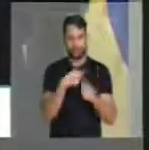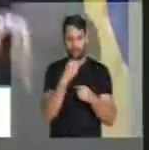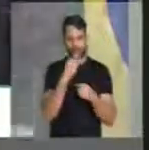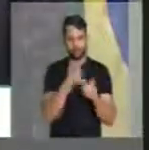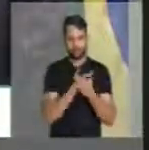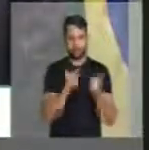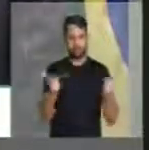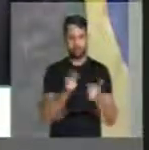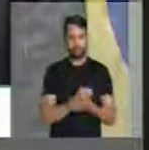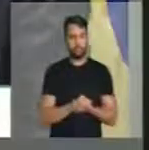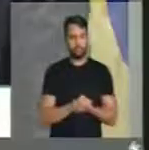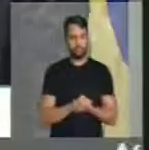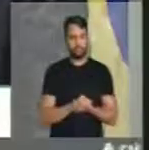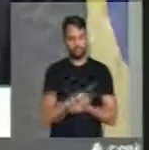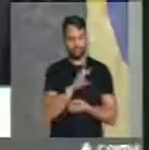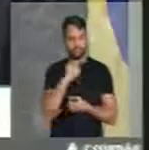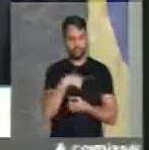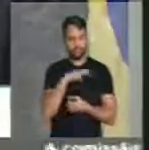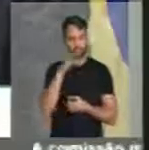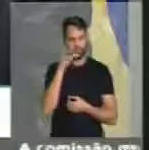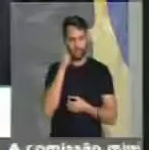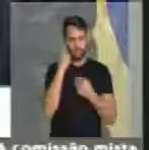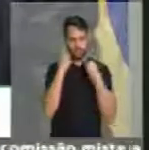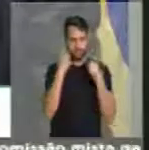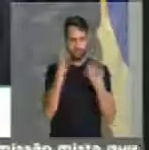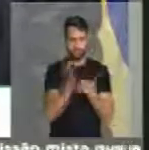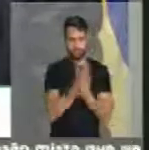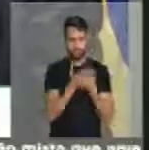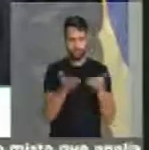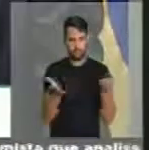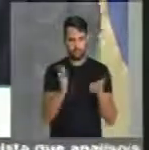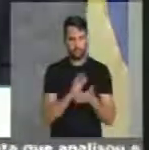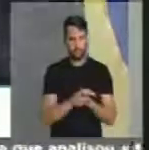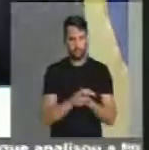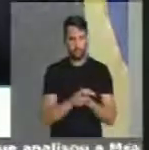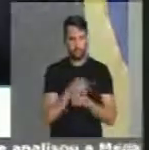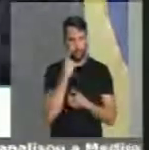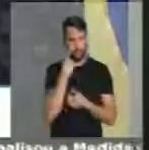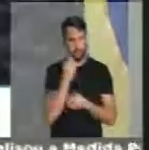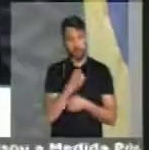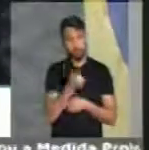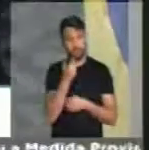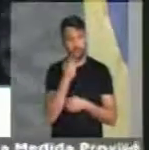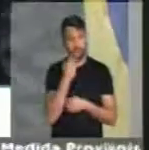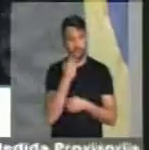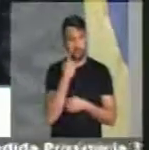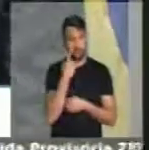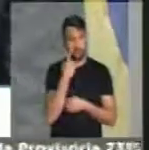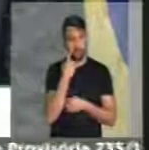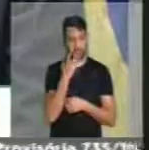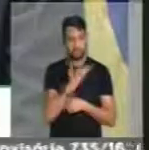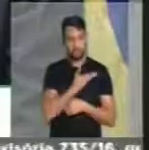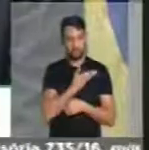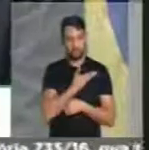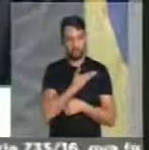bravura. Vamos dormir com um barulho desse? Eu vi agora há pouco